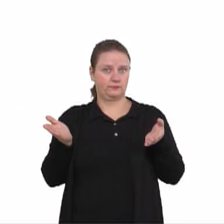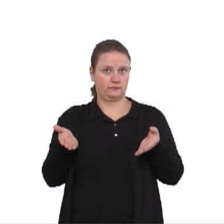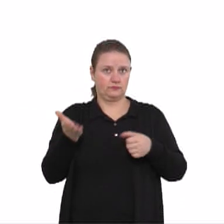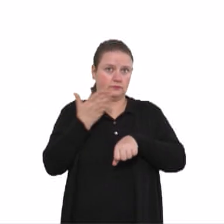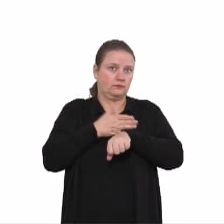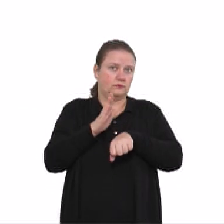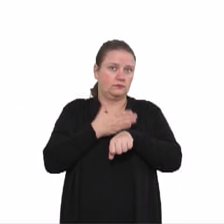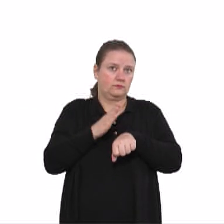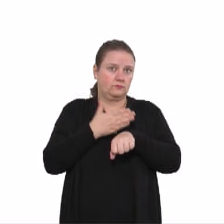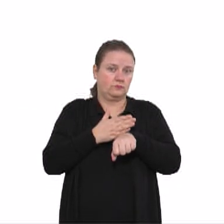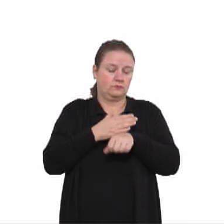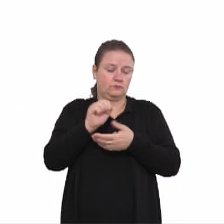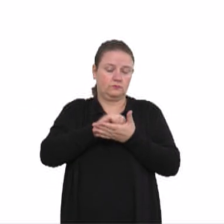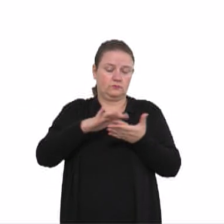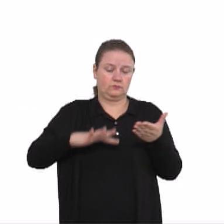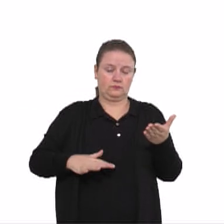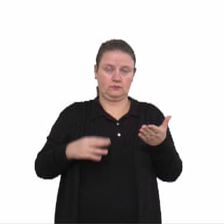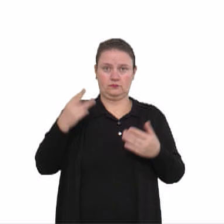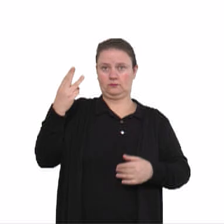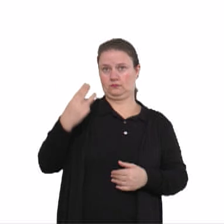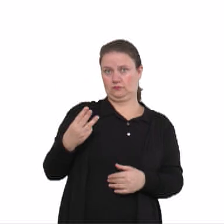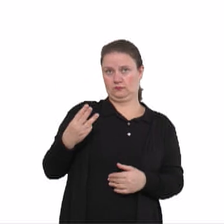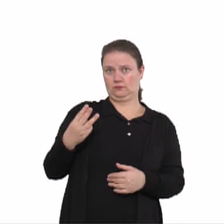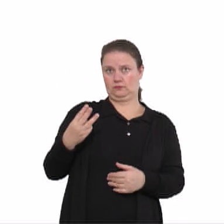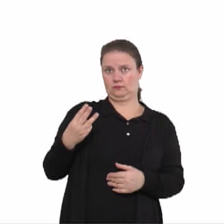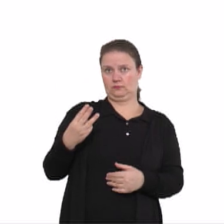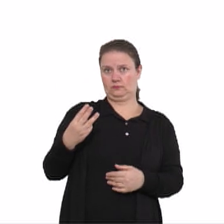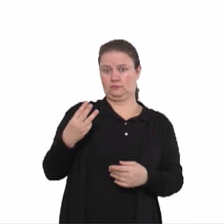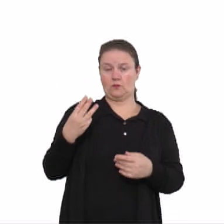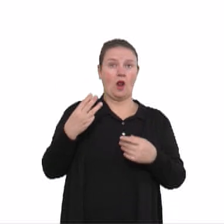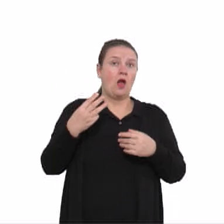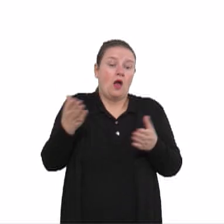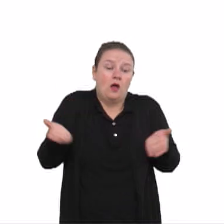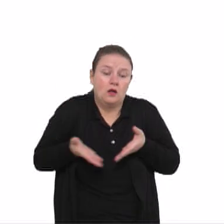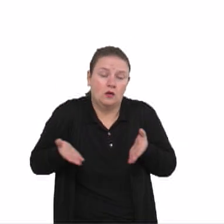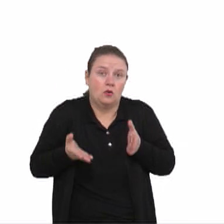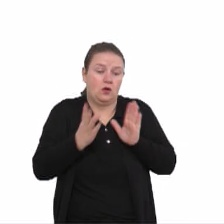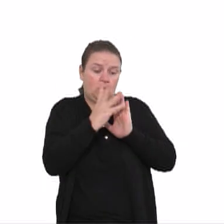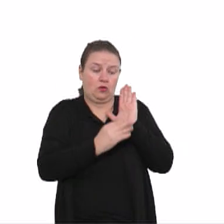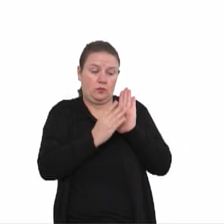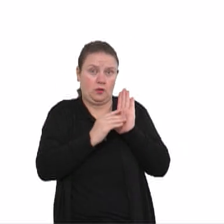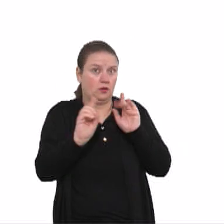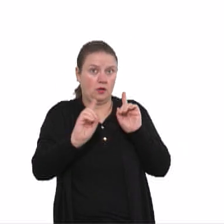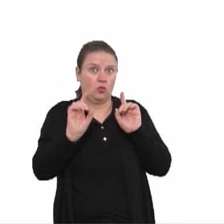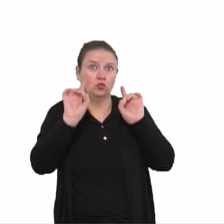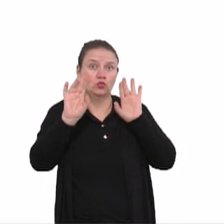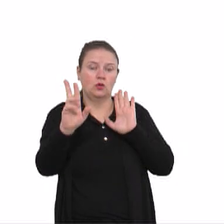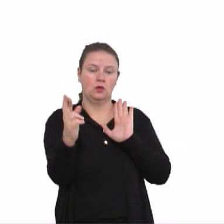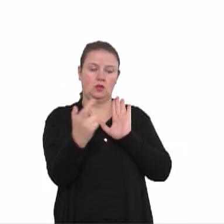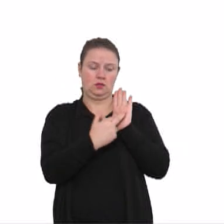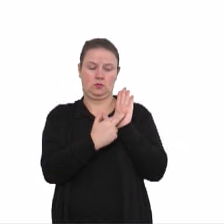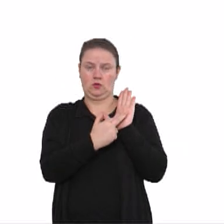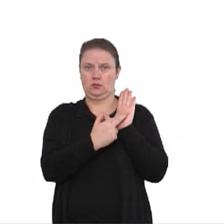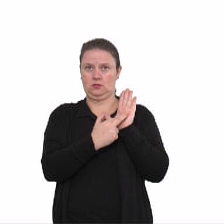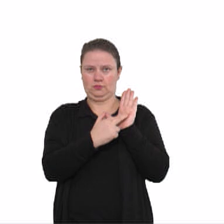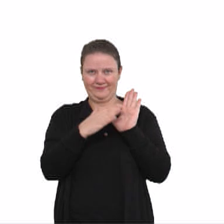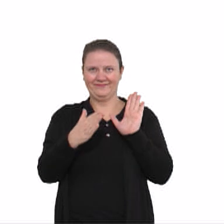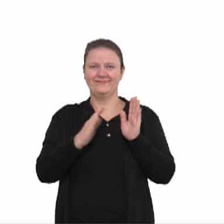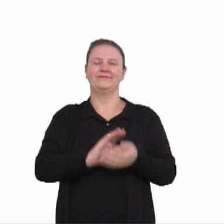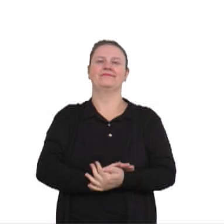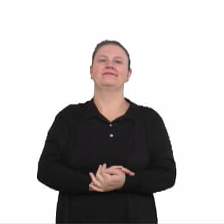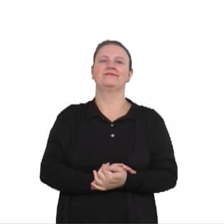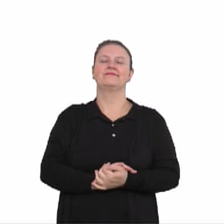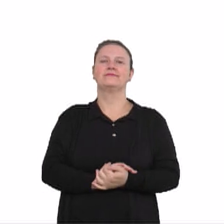possam praticar aqui exercícios número 3 coloque no caderno não é para copiar você vai colocar somente a resposta diz assim que veio